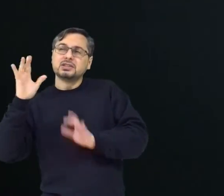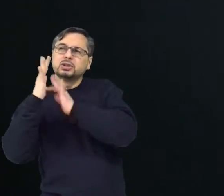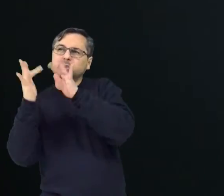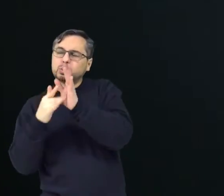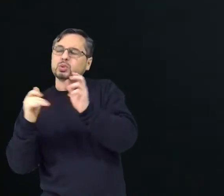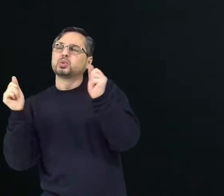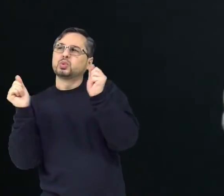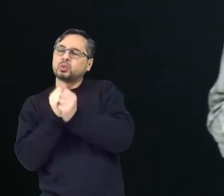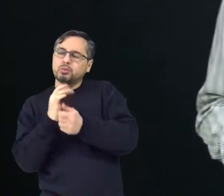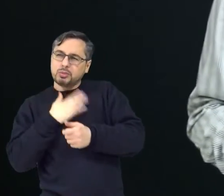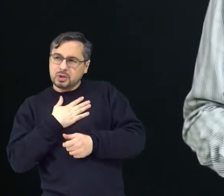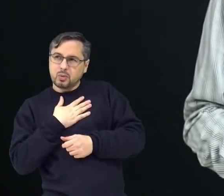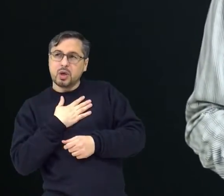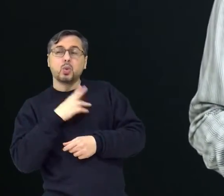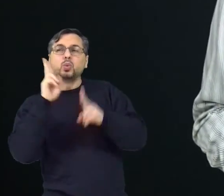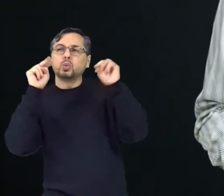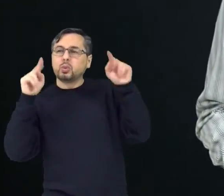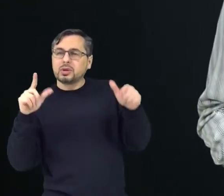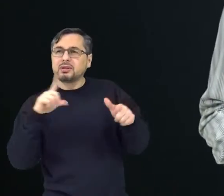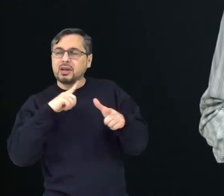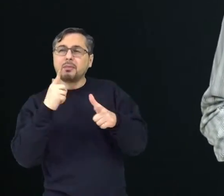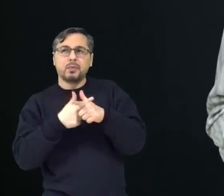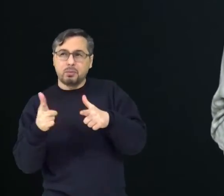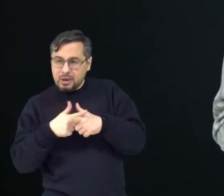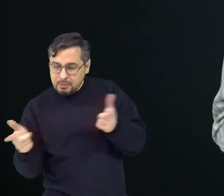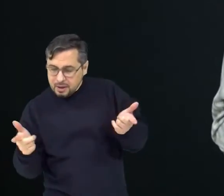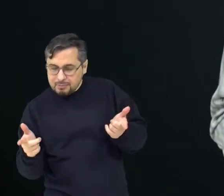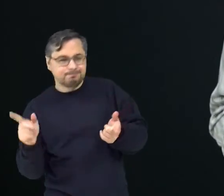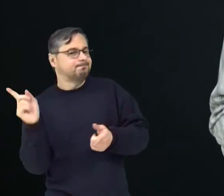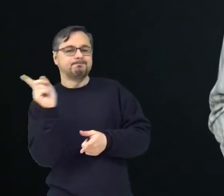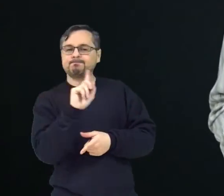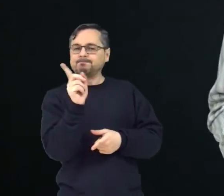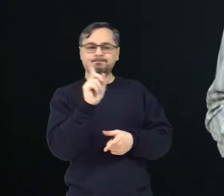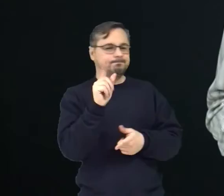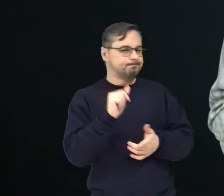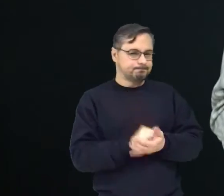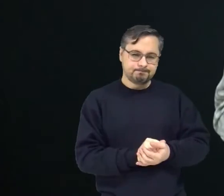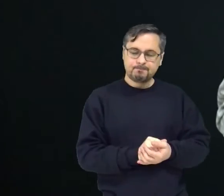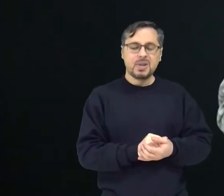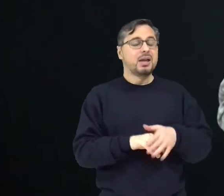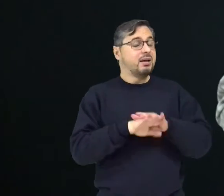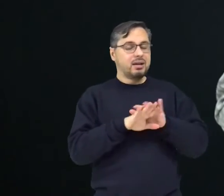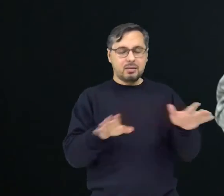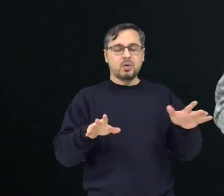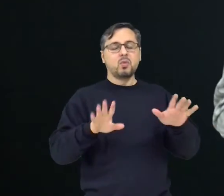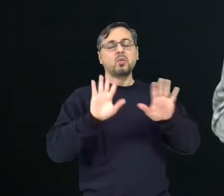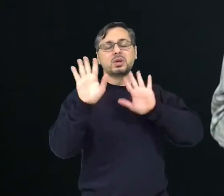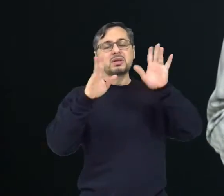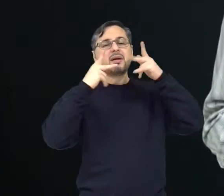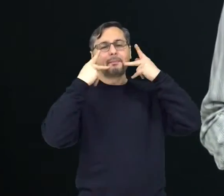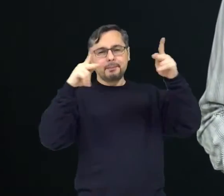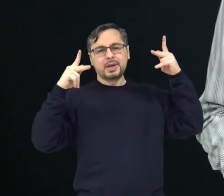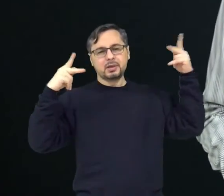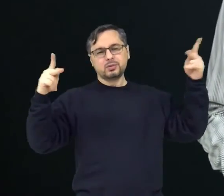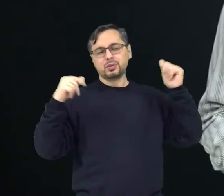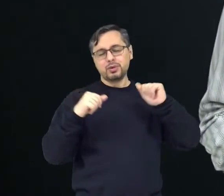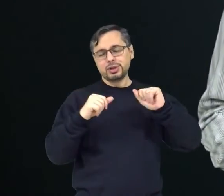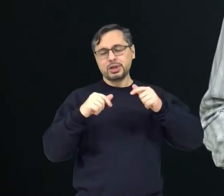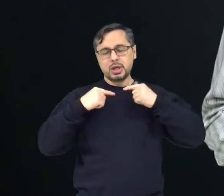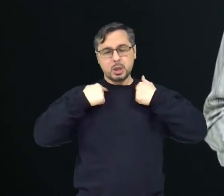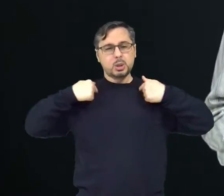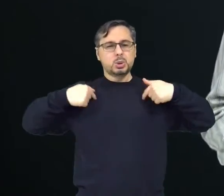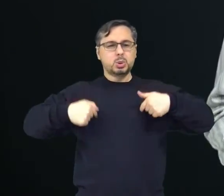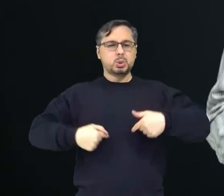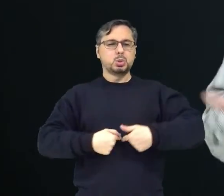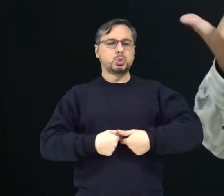algumas narrativas de alguns pregadores de vida vitoriosa, pregadores de supercrentes, como diria